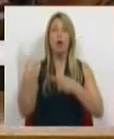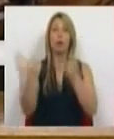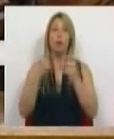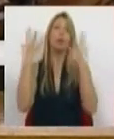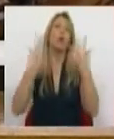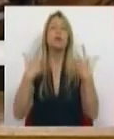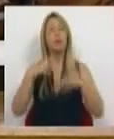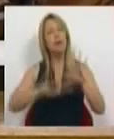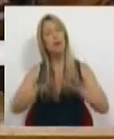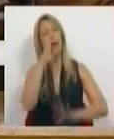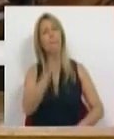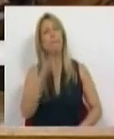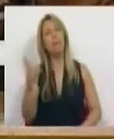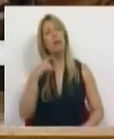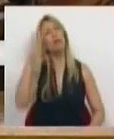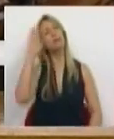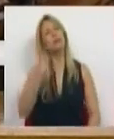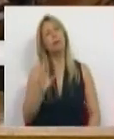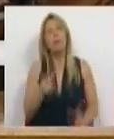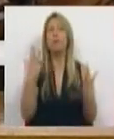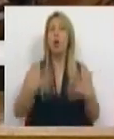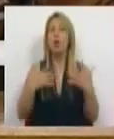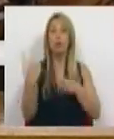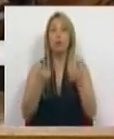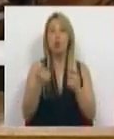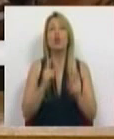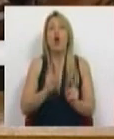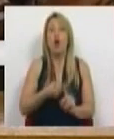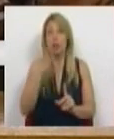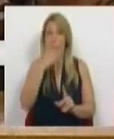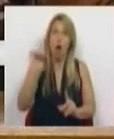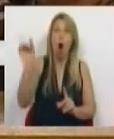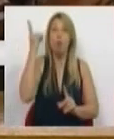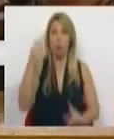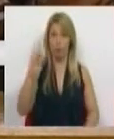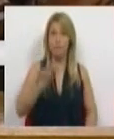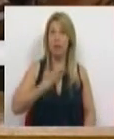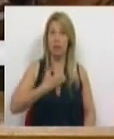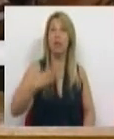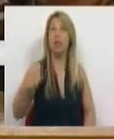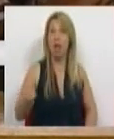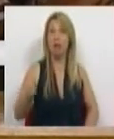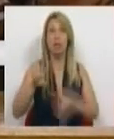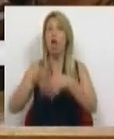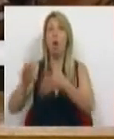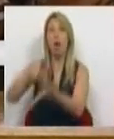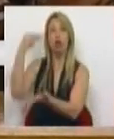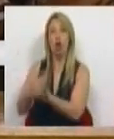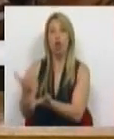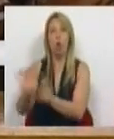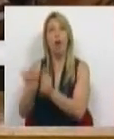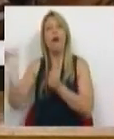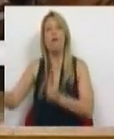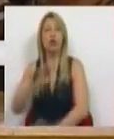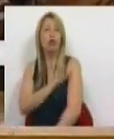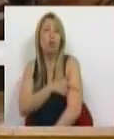de saber que orçamento estaríamos a discutir se PSD e CDS não tivessem sido derrotados e afastados do poder.